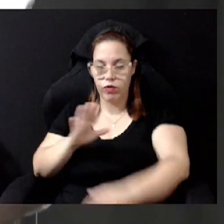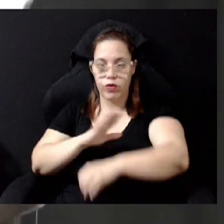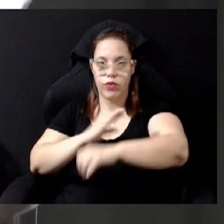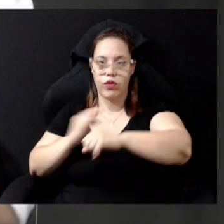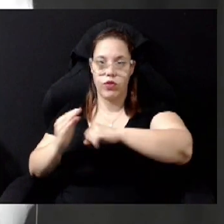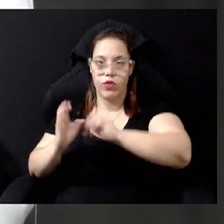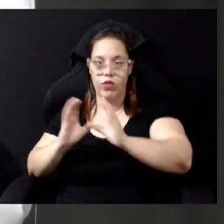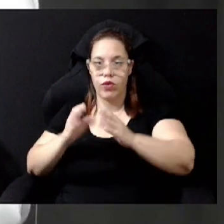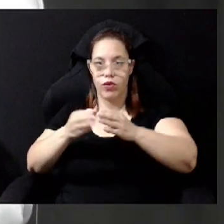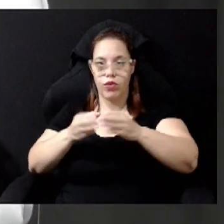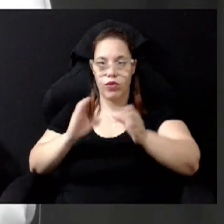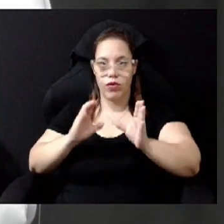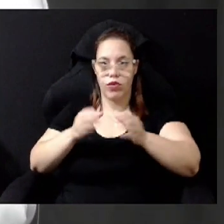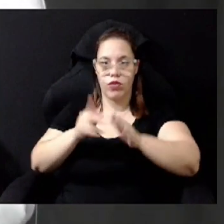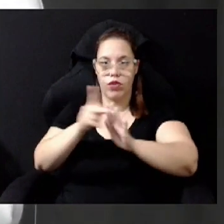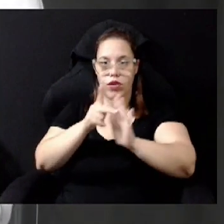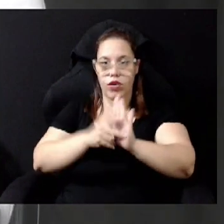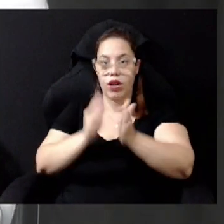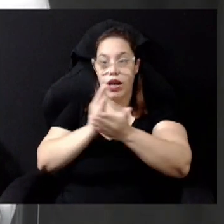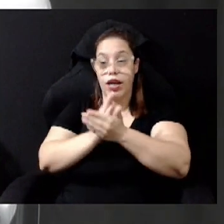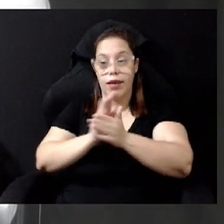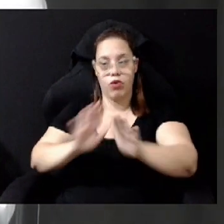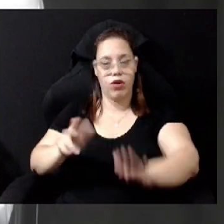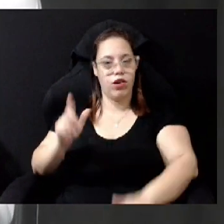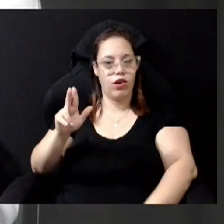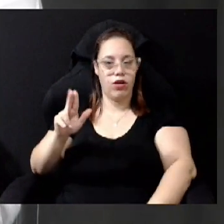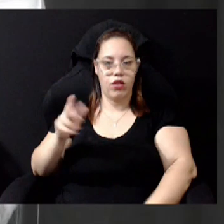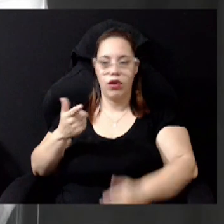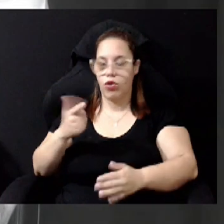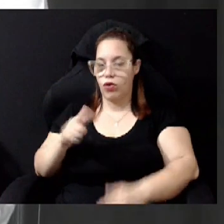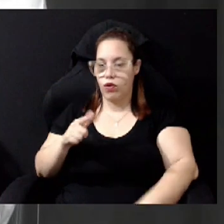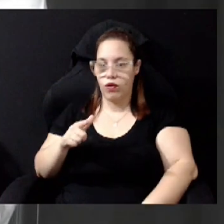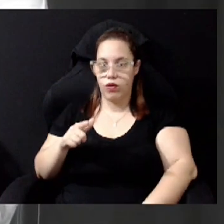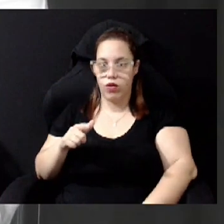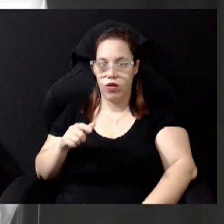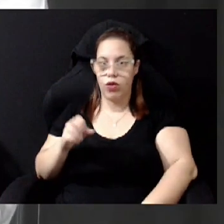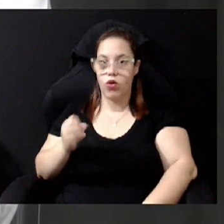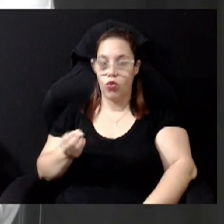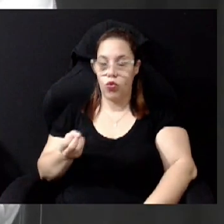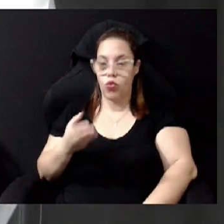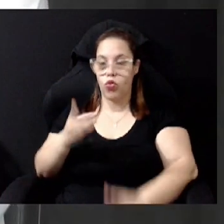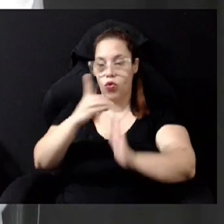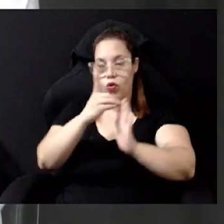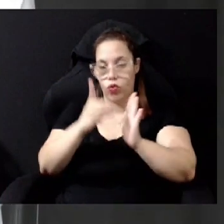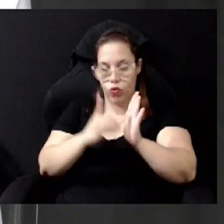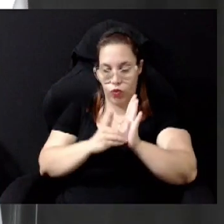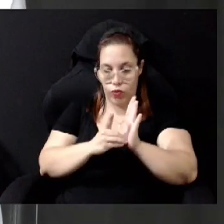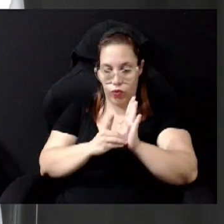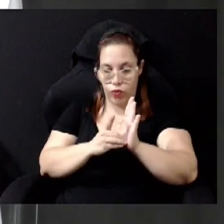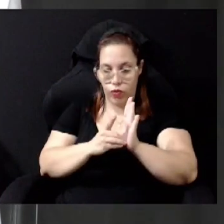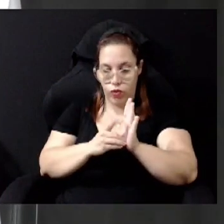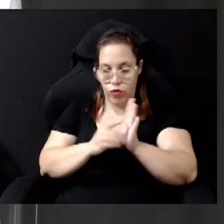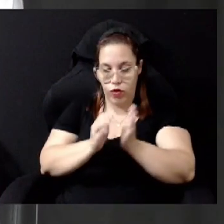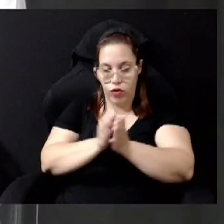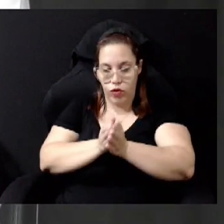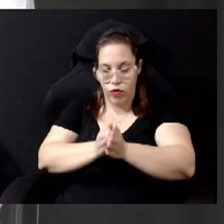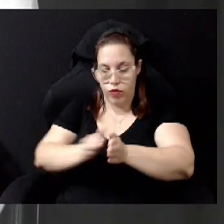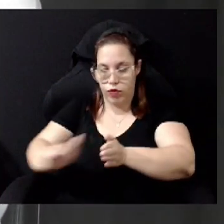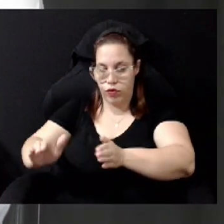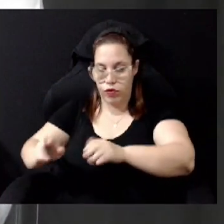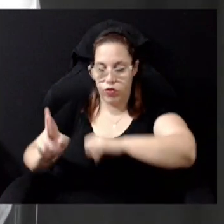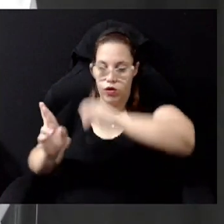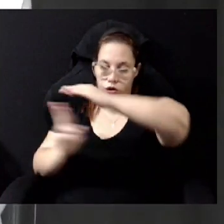projeto, ele acabou, ele não existe mais. Entendi. Foi feito um novo decreto, essa desapropriação vai da rodovia Santos